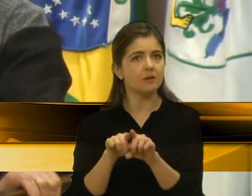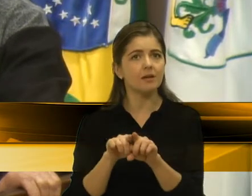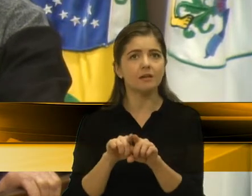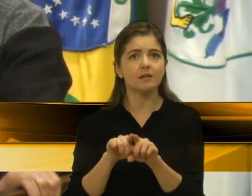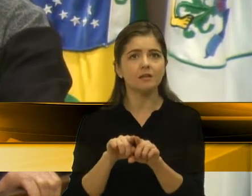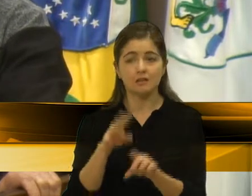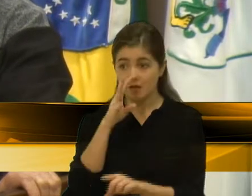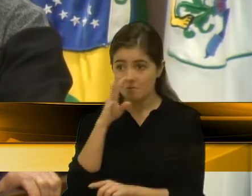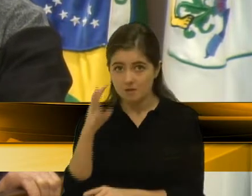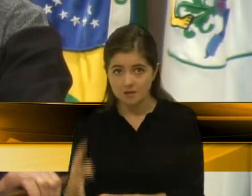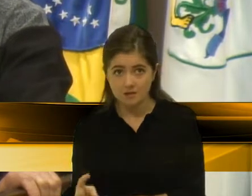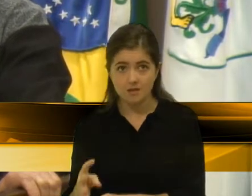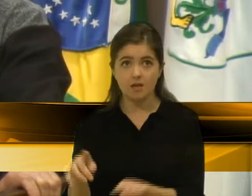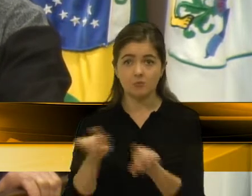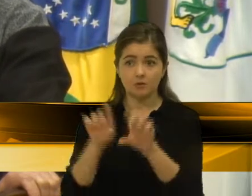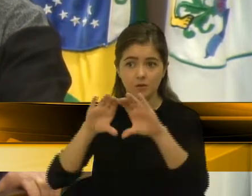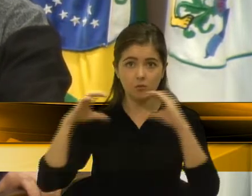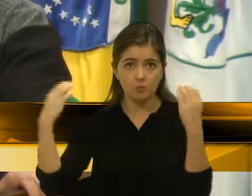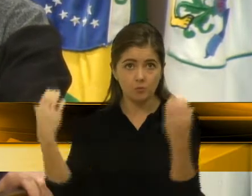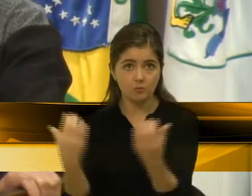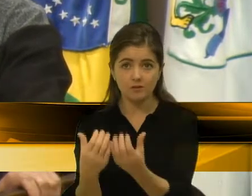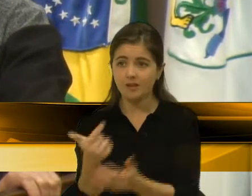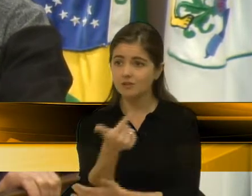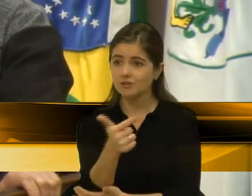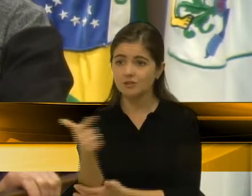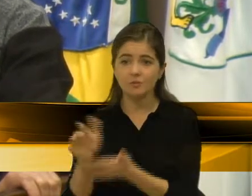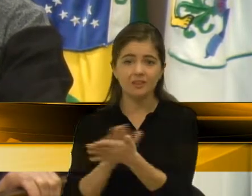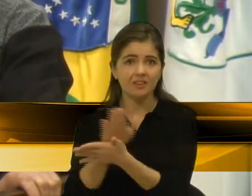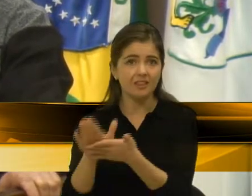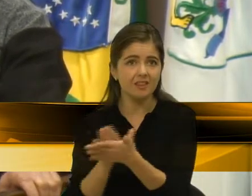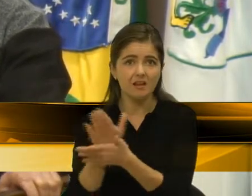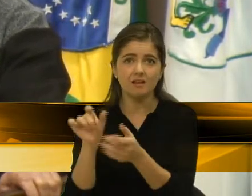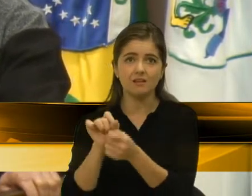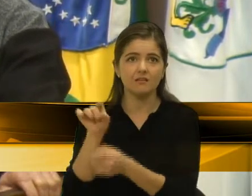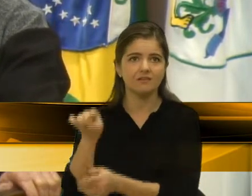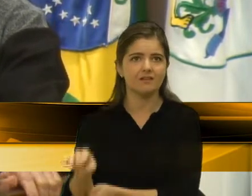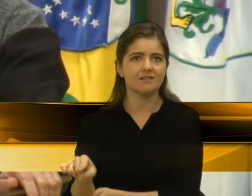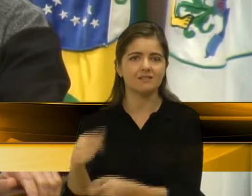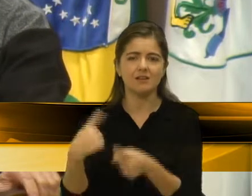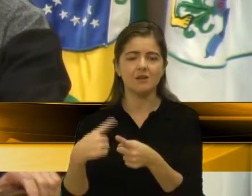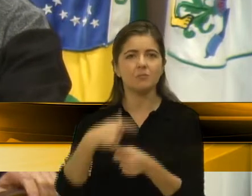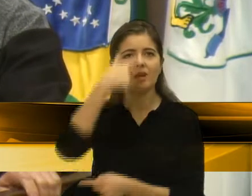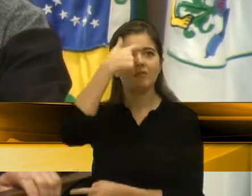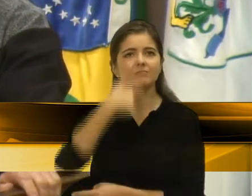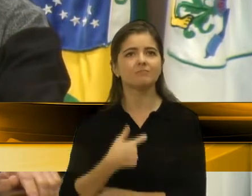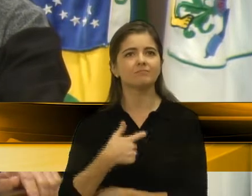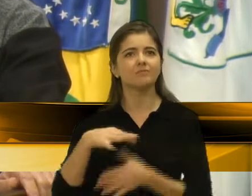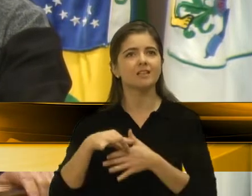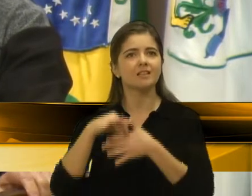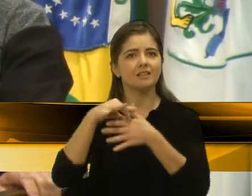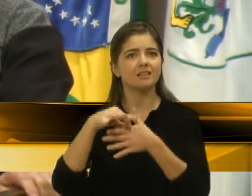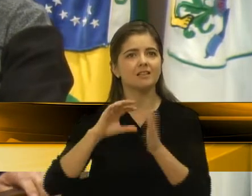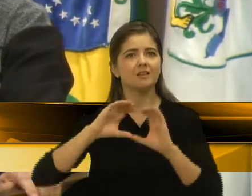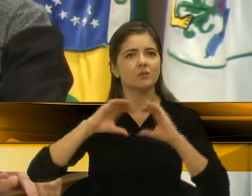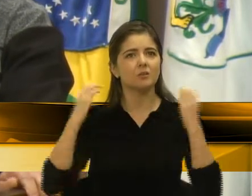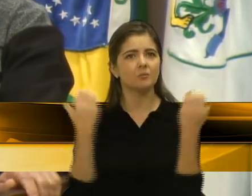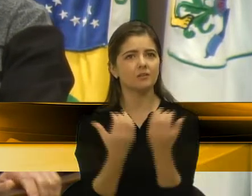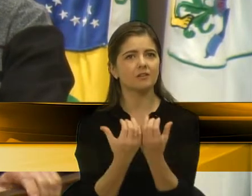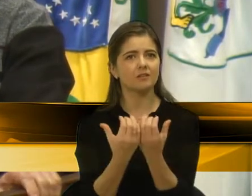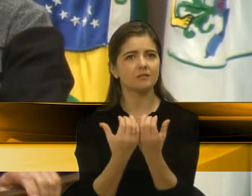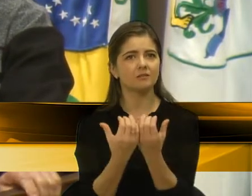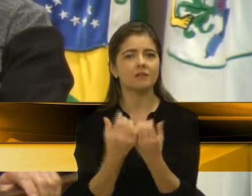recebido, ameaçado, e sua comunidade não ter benfeitoria nenhuma por causa do posicionamento do líder comunitário, que é aquele que